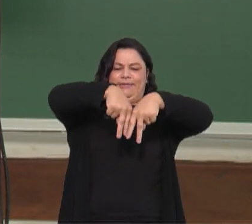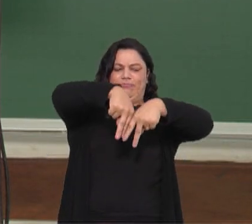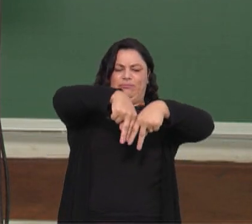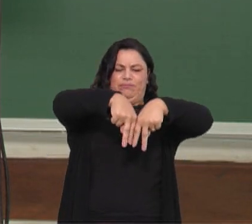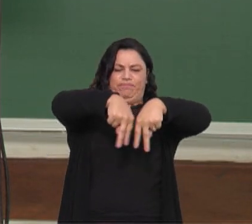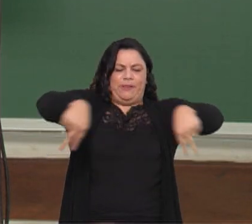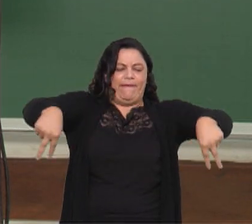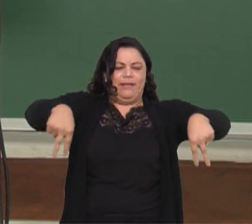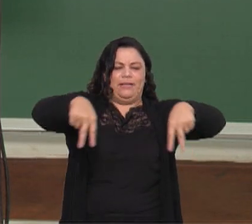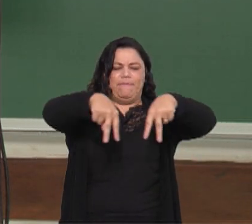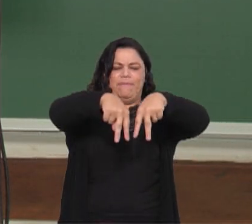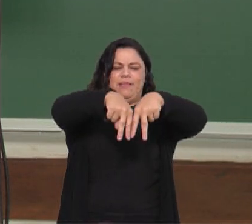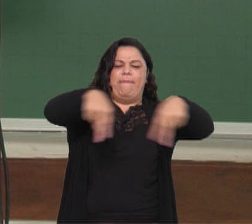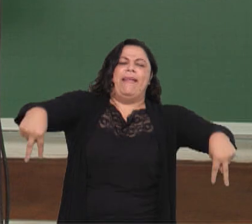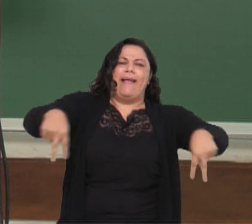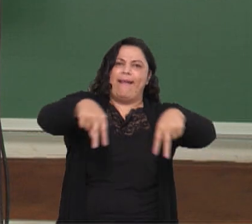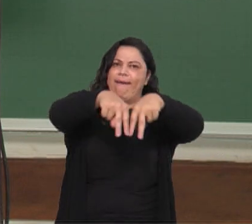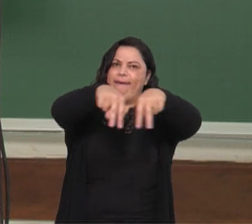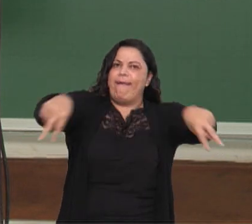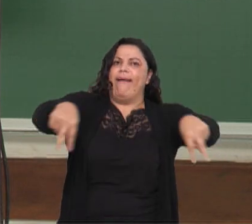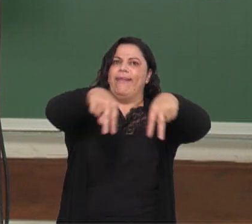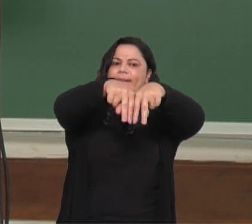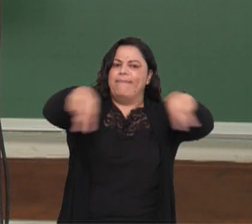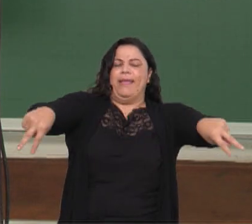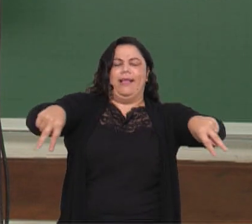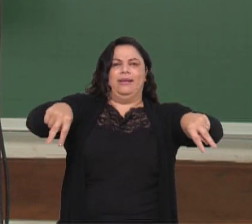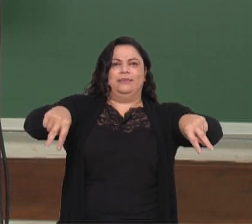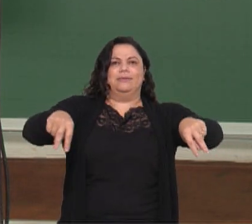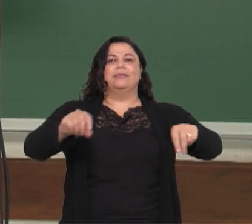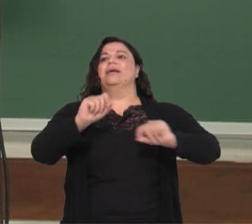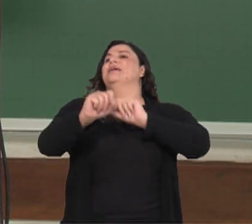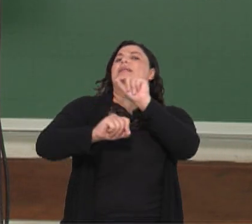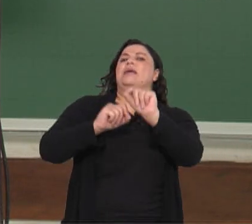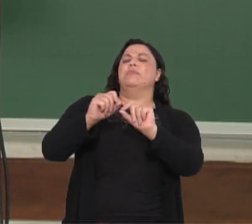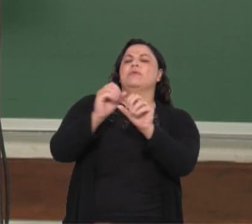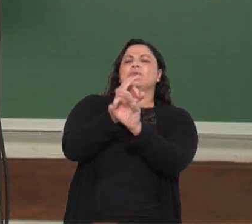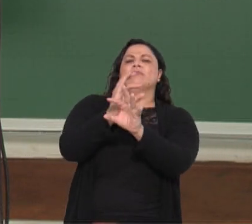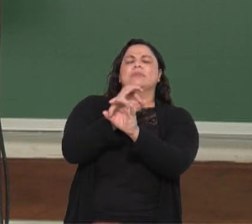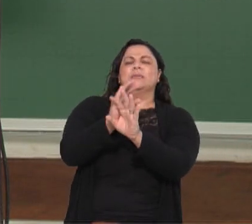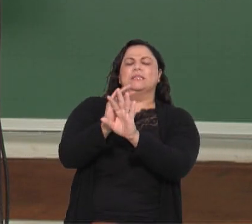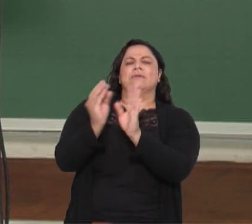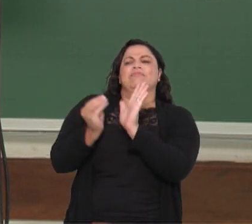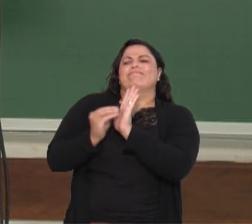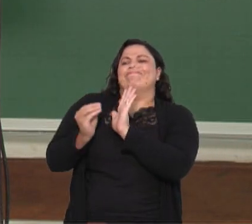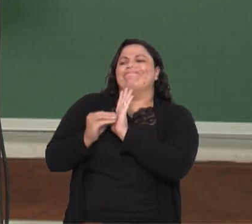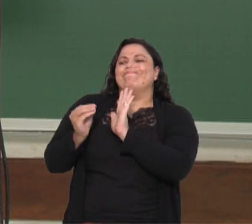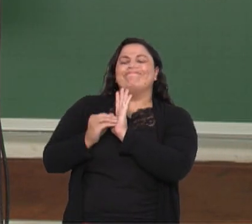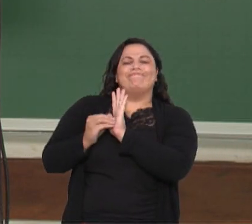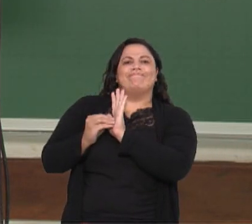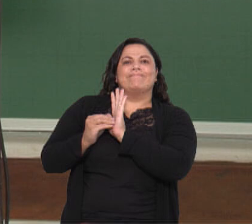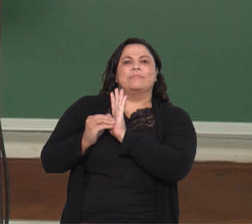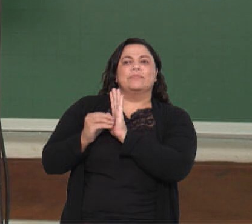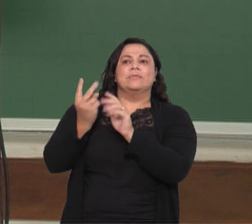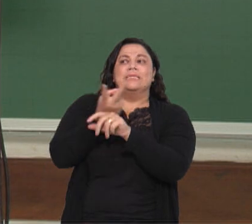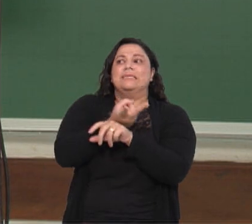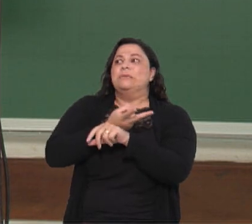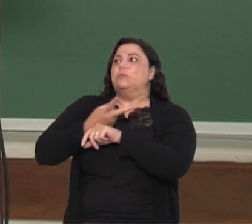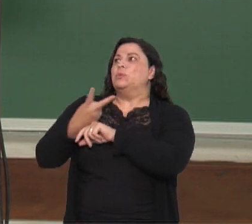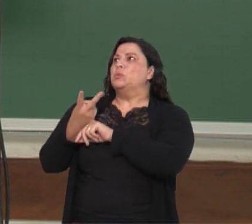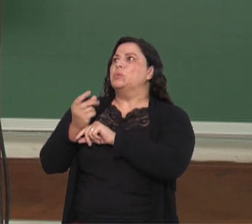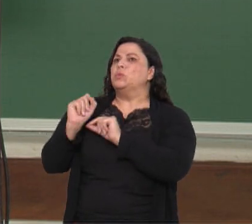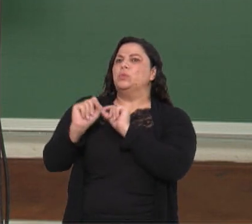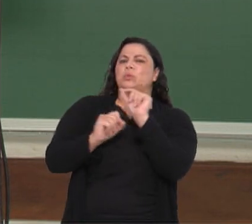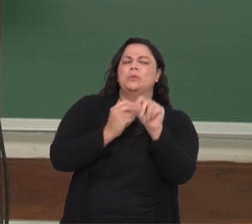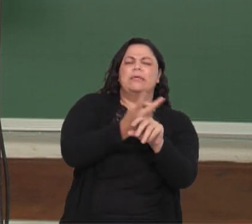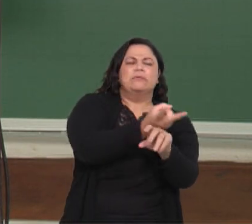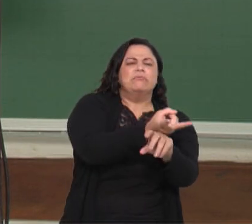agora busca, para você se sentir completo, você tem que buscar a metade que fazia parte de você lá atrás. Tá? Então tem